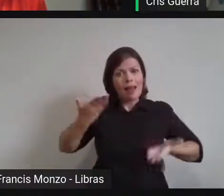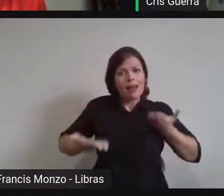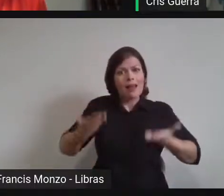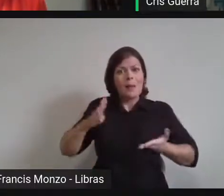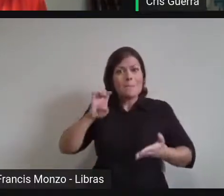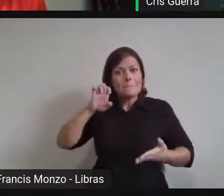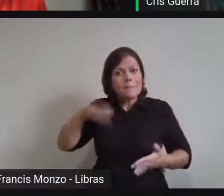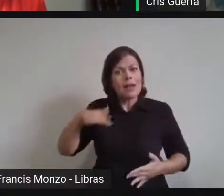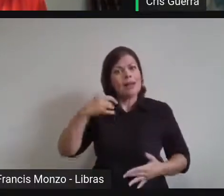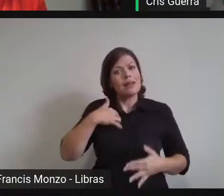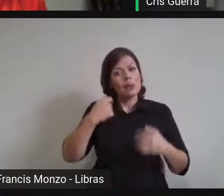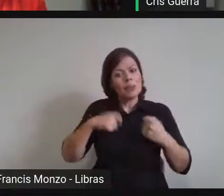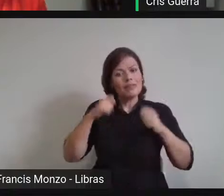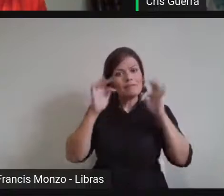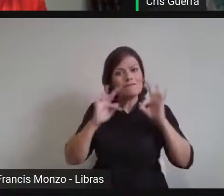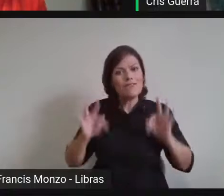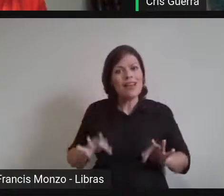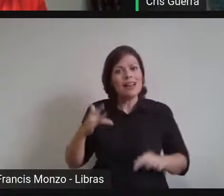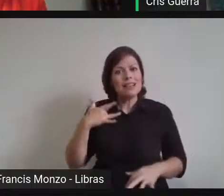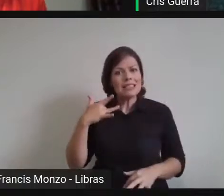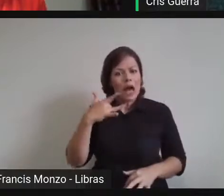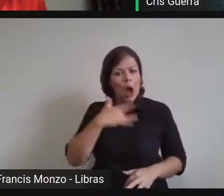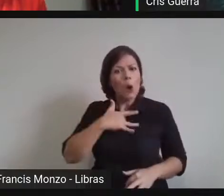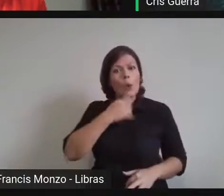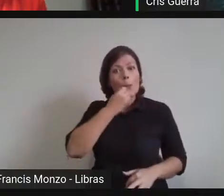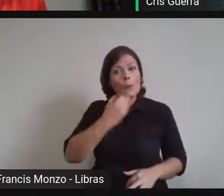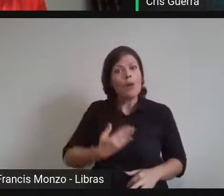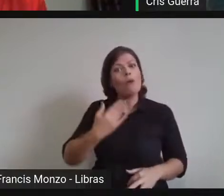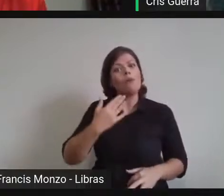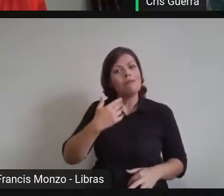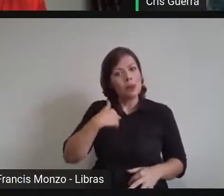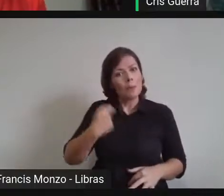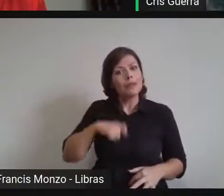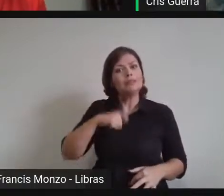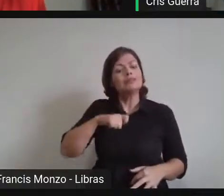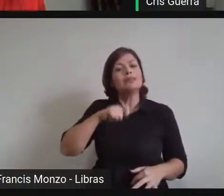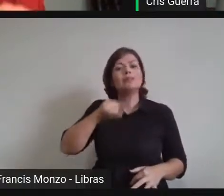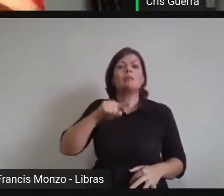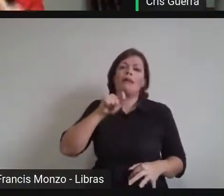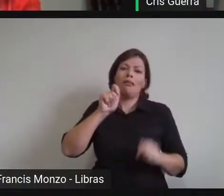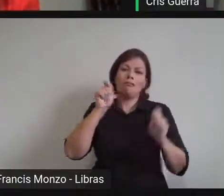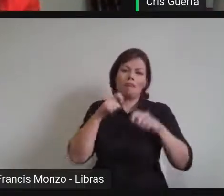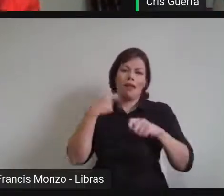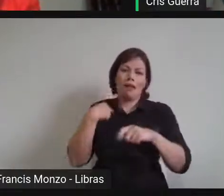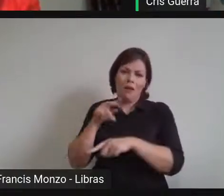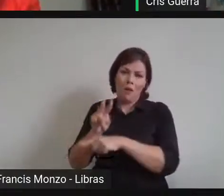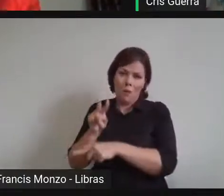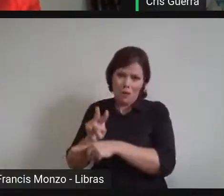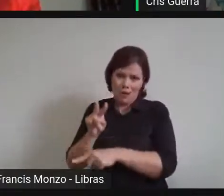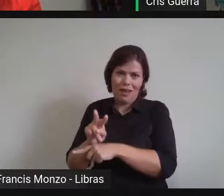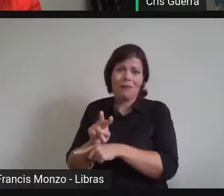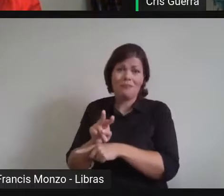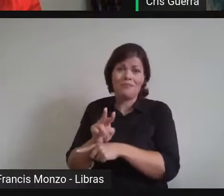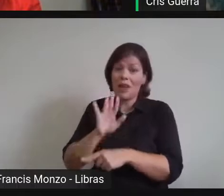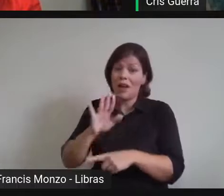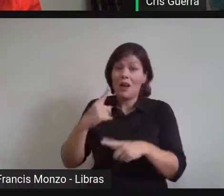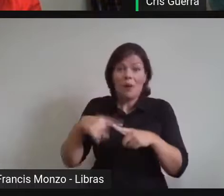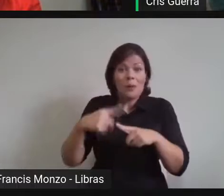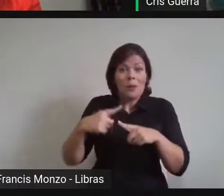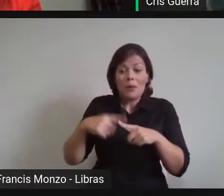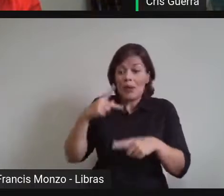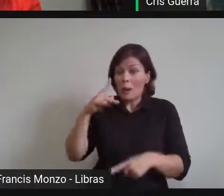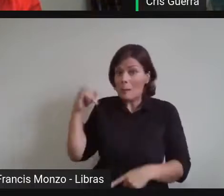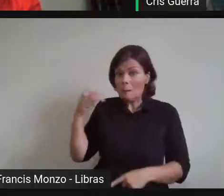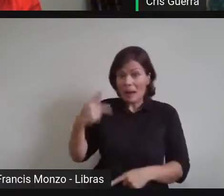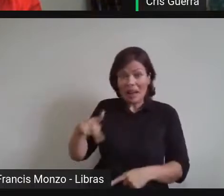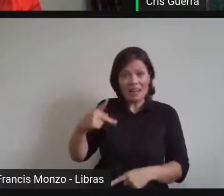estar feliz. Então, acho que a própria situação de limitação, de criar um filho sem o pai presente, me fez pensar muito em mim.